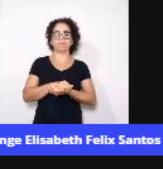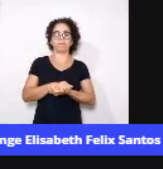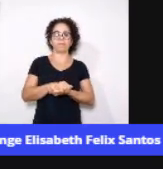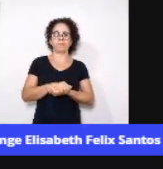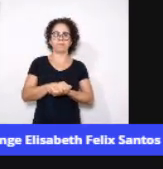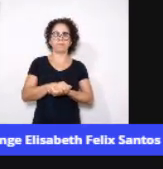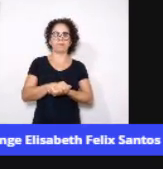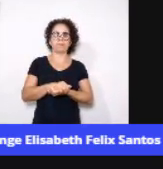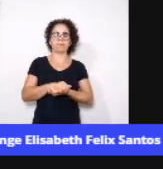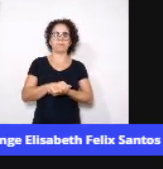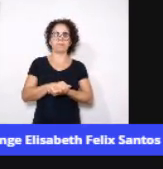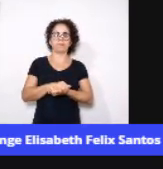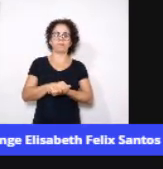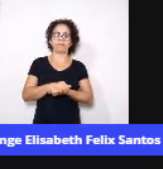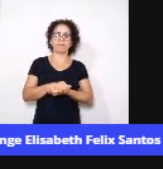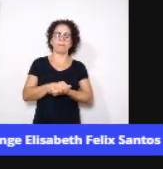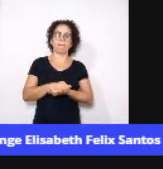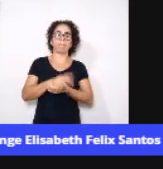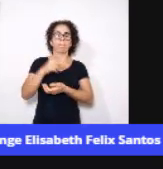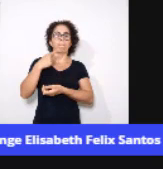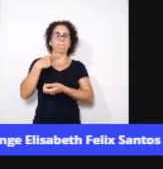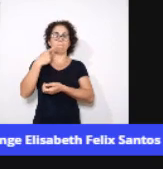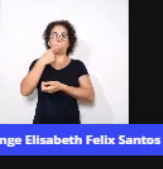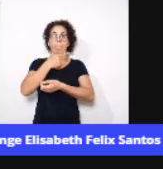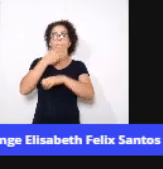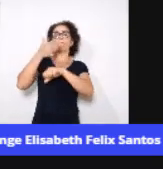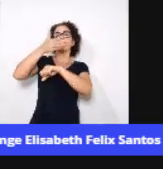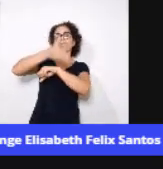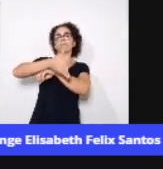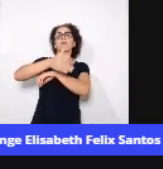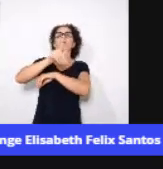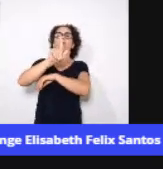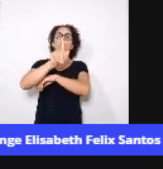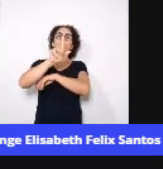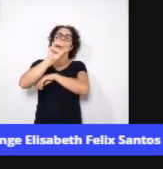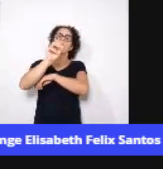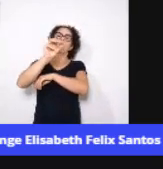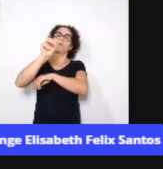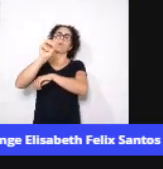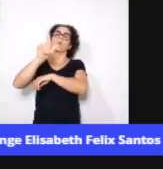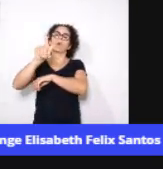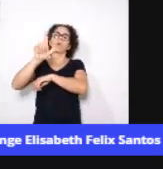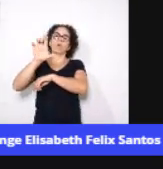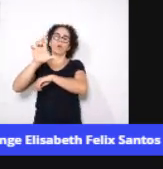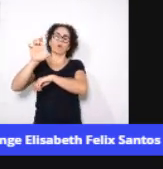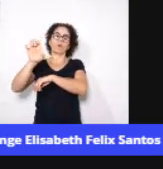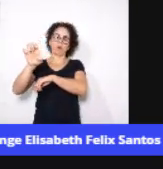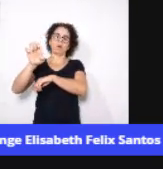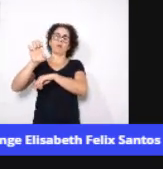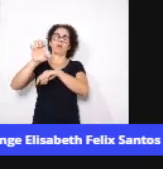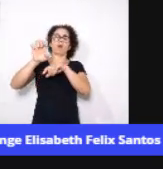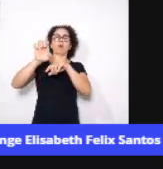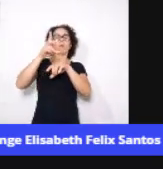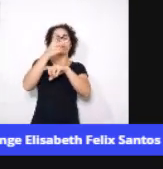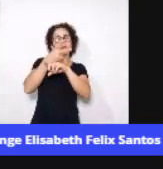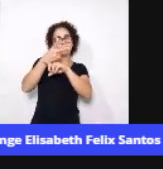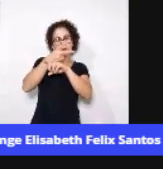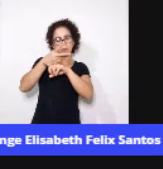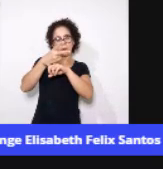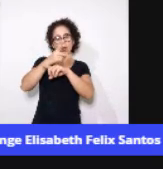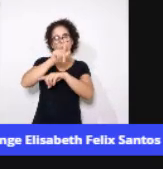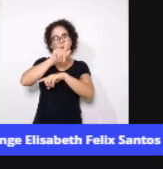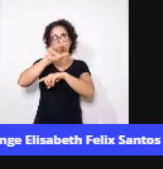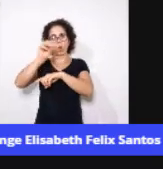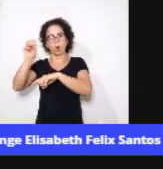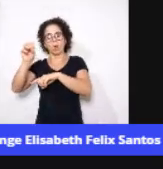Bem, então nós acessamos o Google, procuramos Google Sala de Aula, logo após logarmos. E